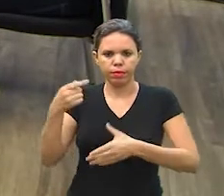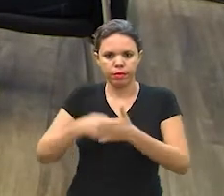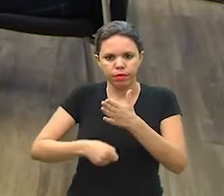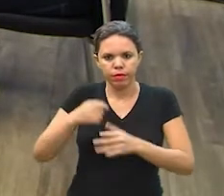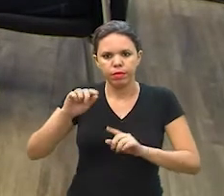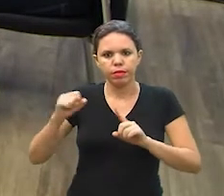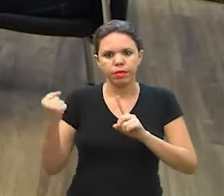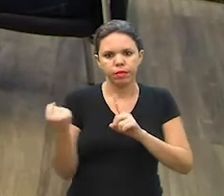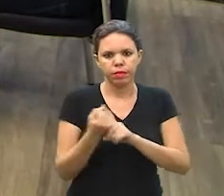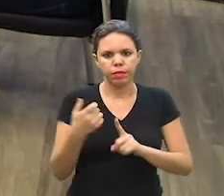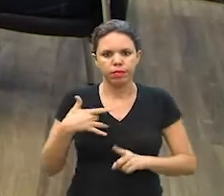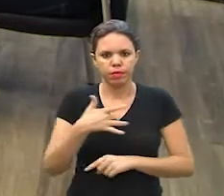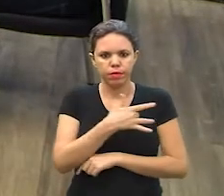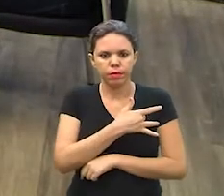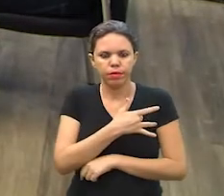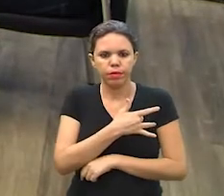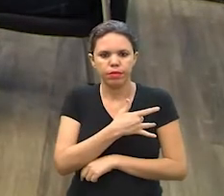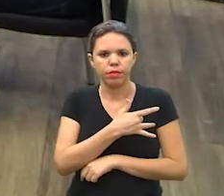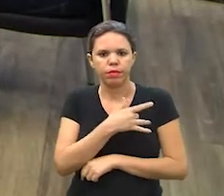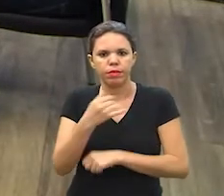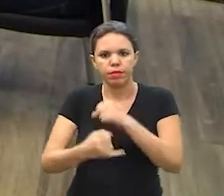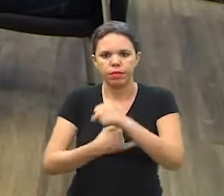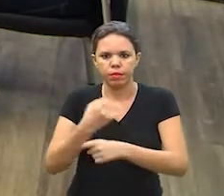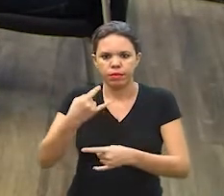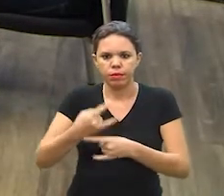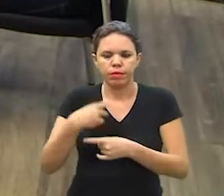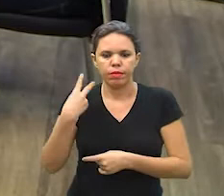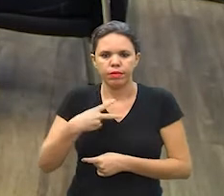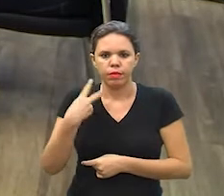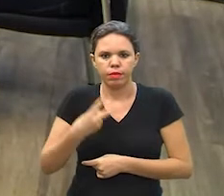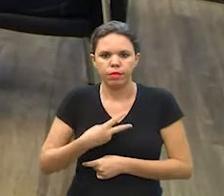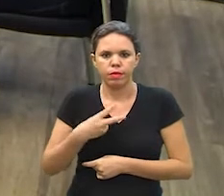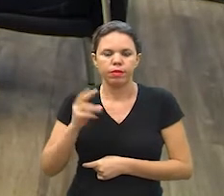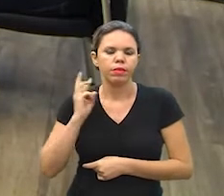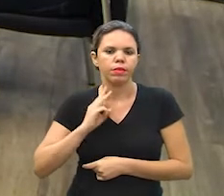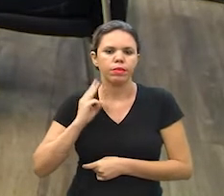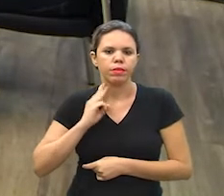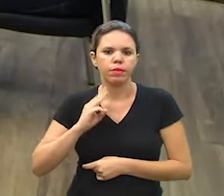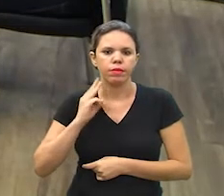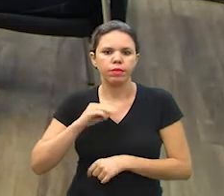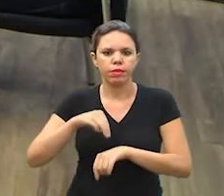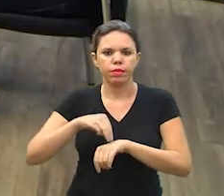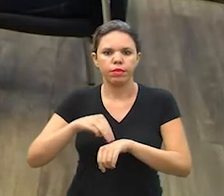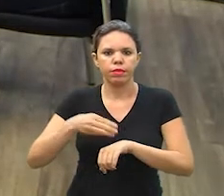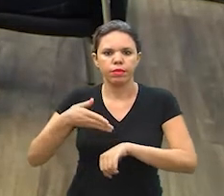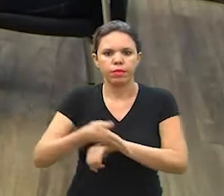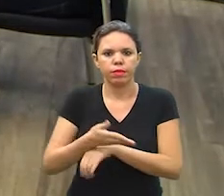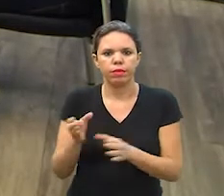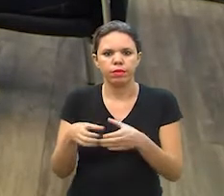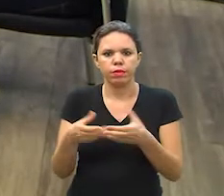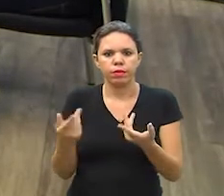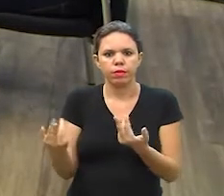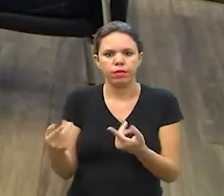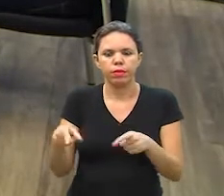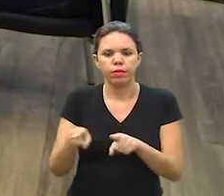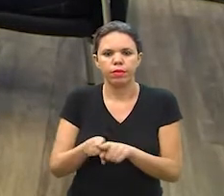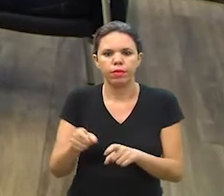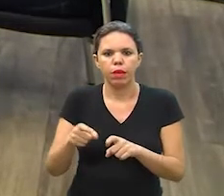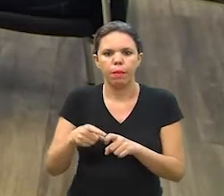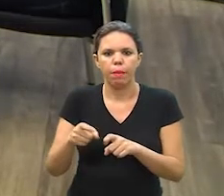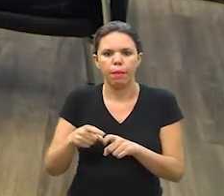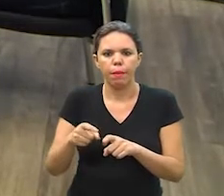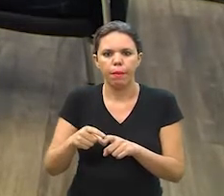Política Social e Saúde, e de maneira virtual o vereador Cecílio Santos, membro desta mesma comissão, e a